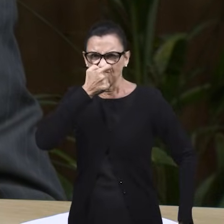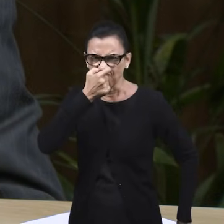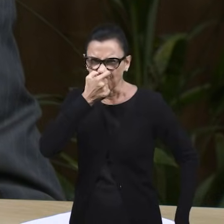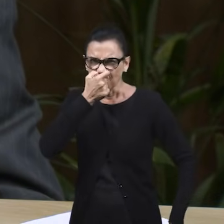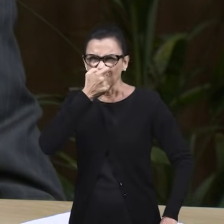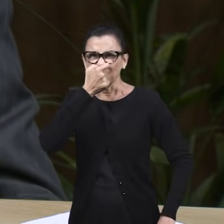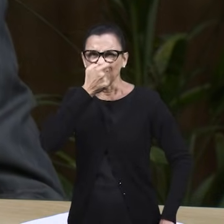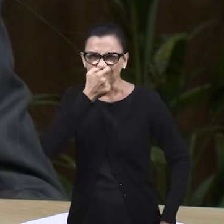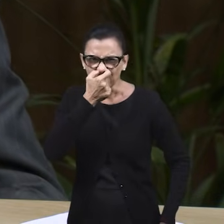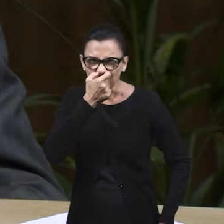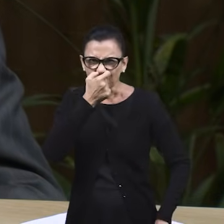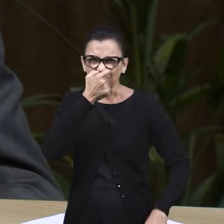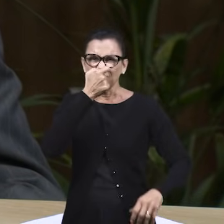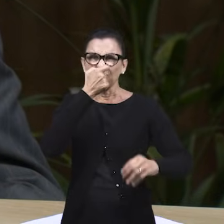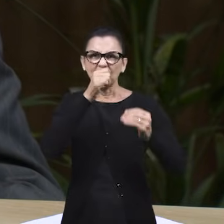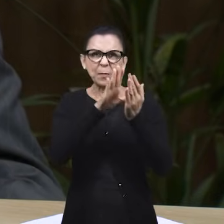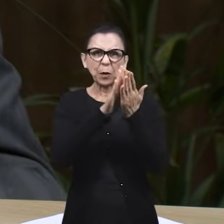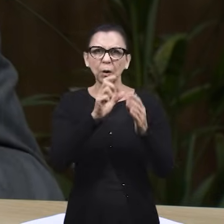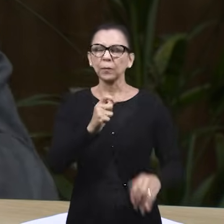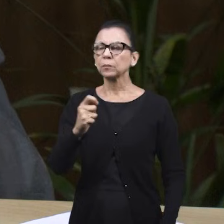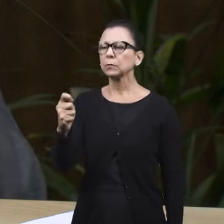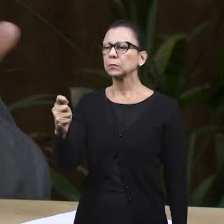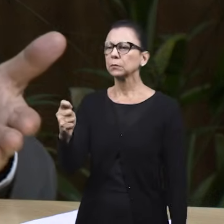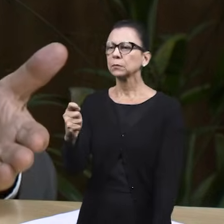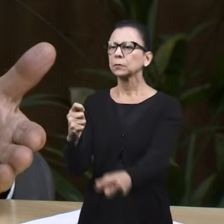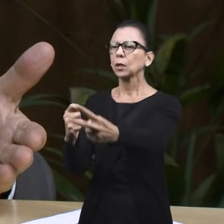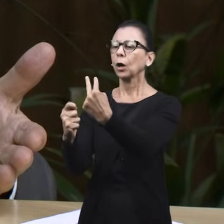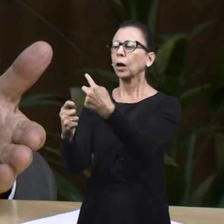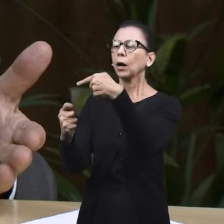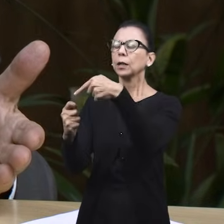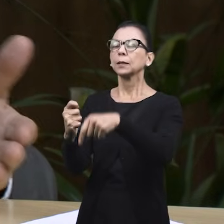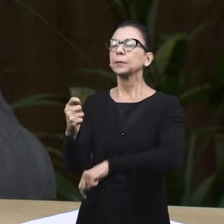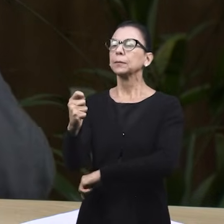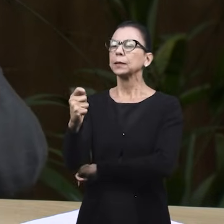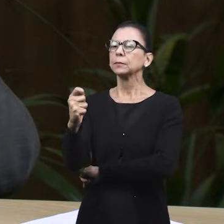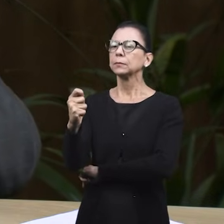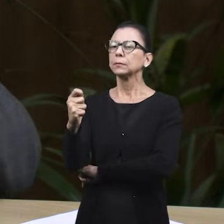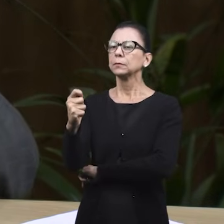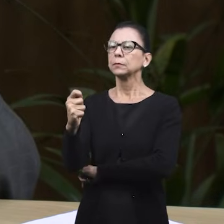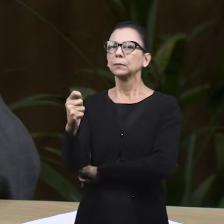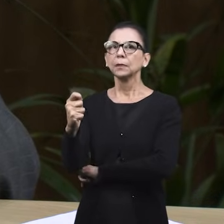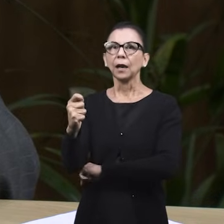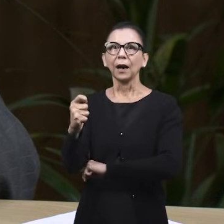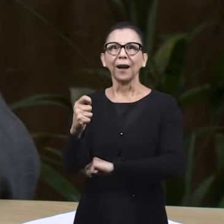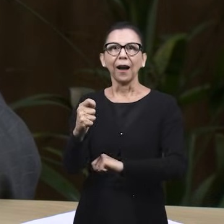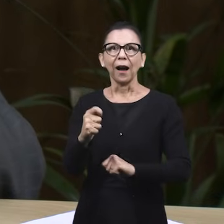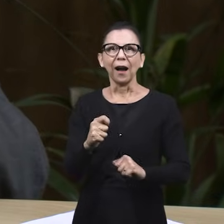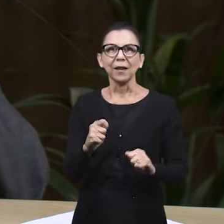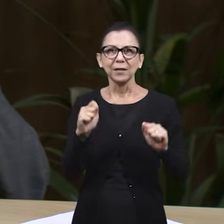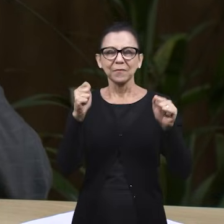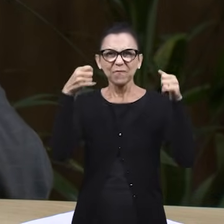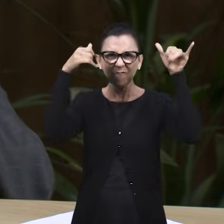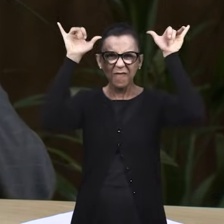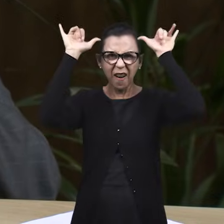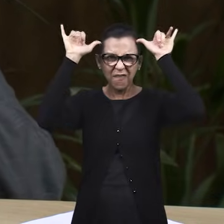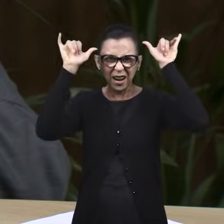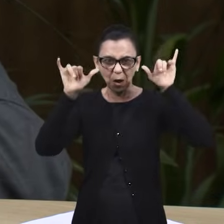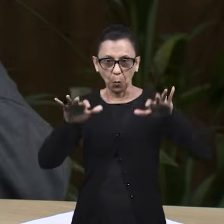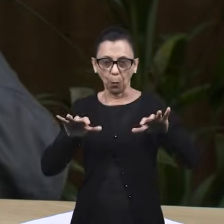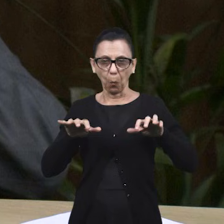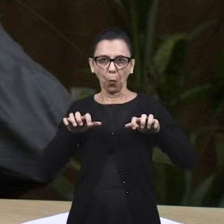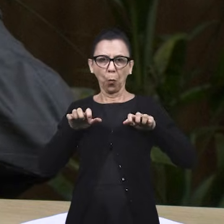vaca. E a vaca parou. Mas com a simplicidade, uma pessoa que estava chegando ainda. Então Deus,